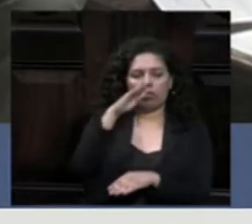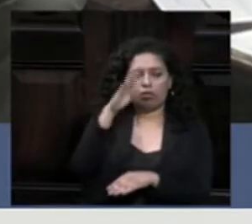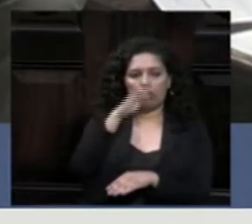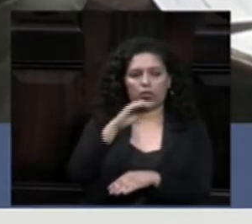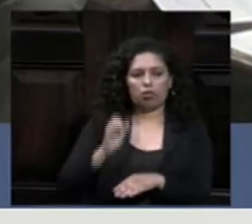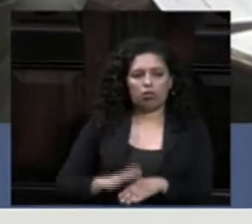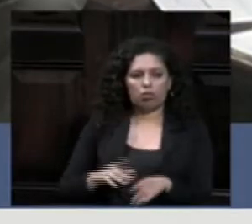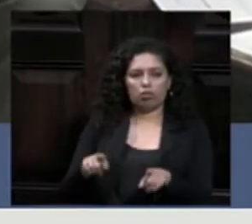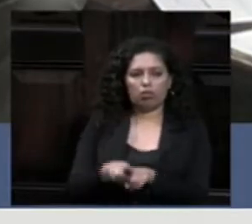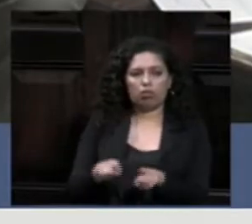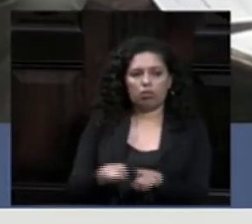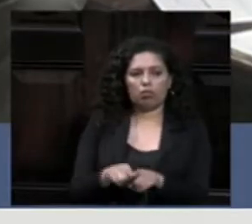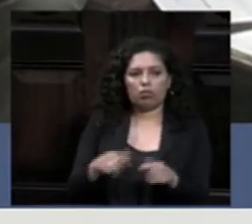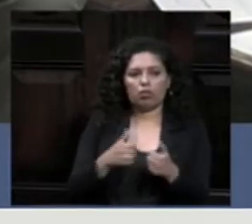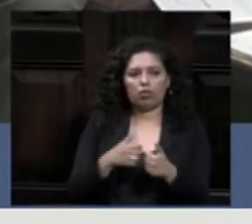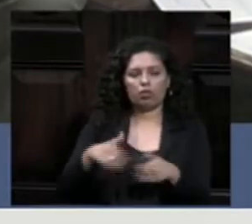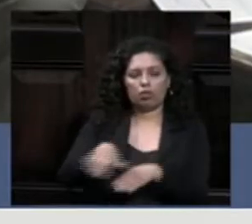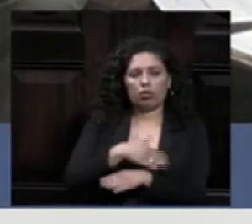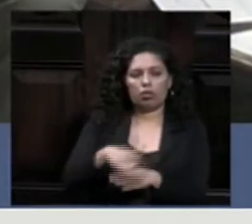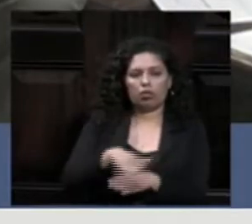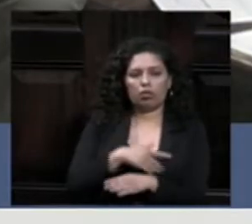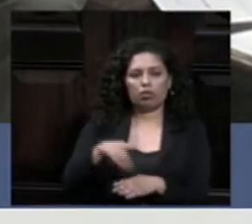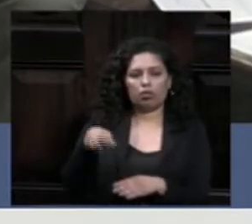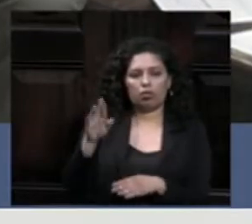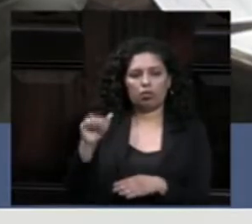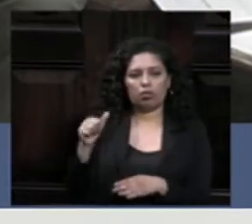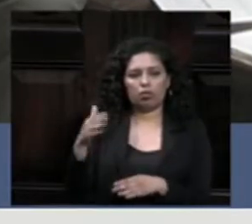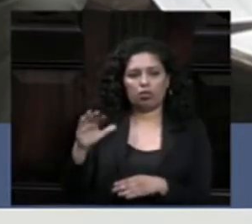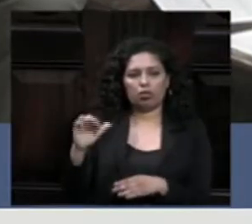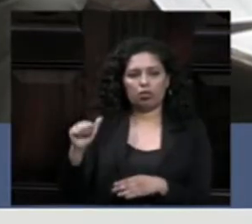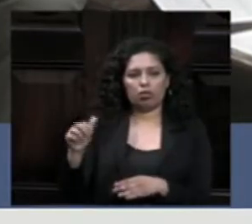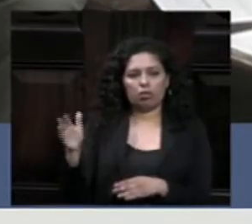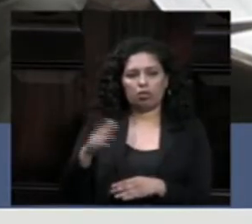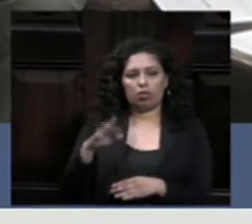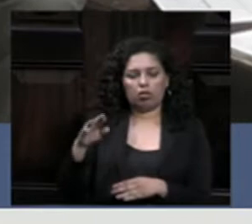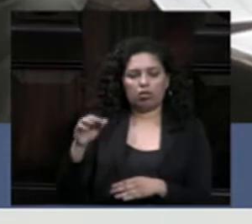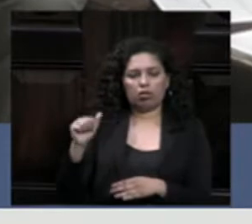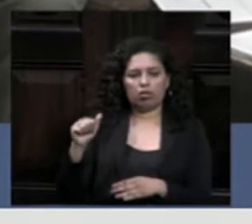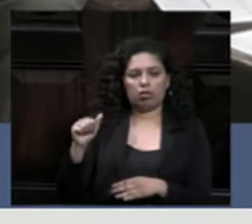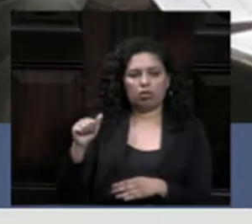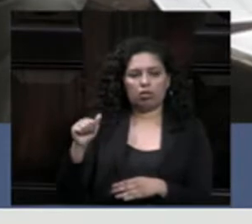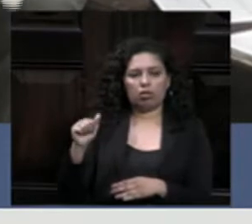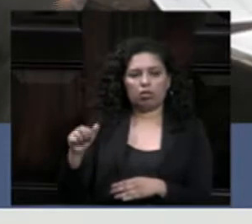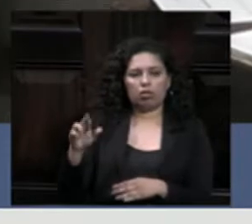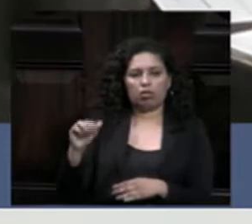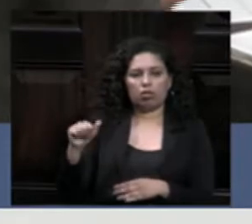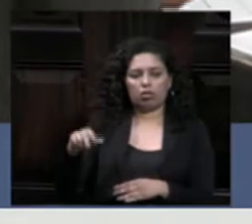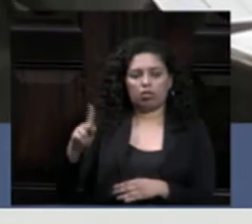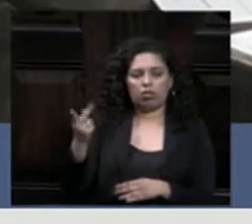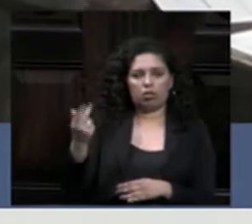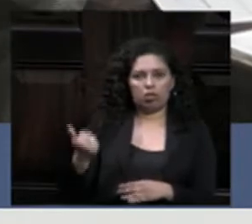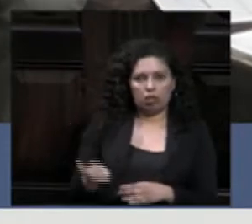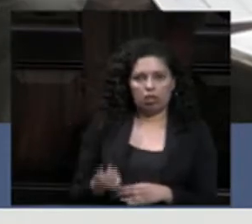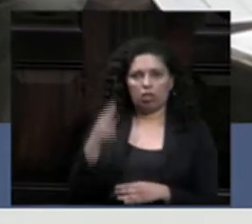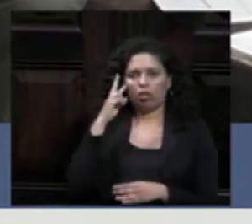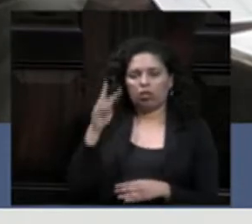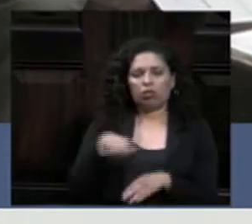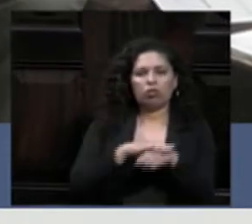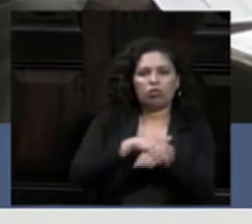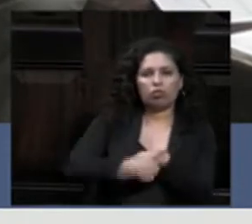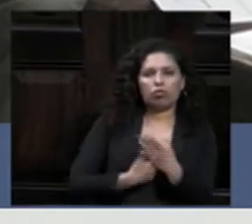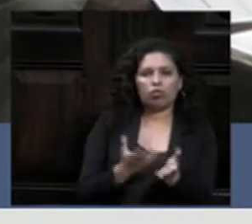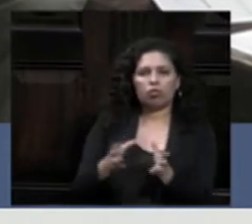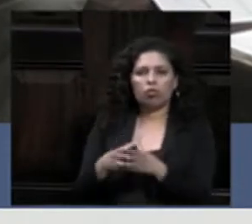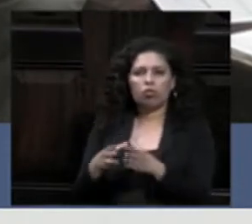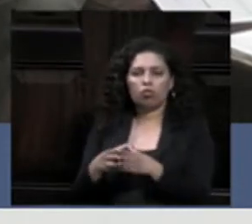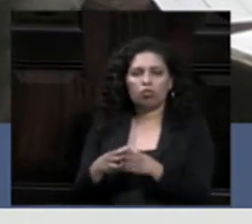uma turma de abnegados dando sopa para aquela quantidade de gente que dorme debaixo das